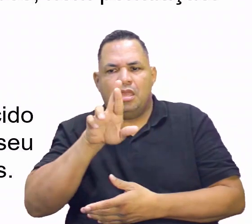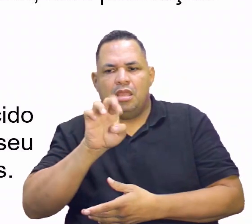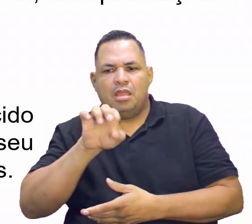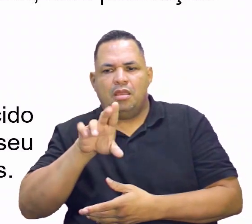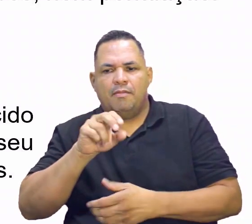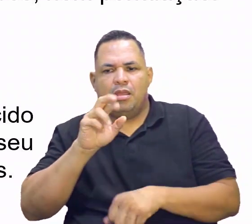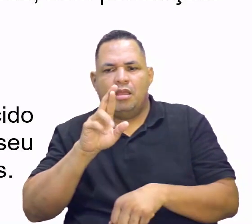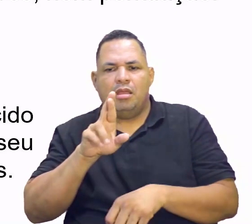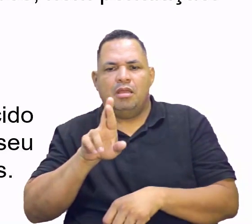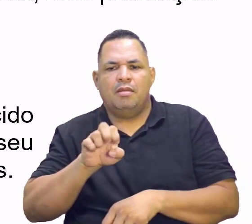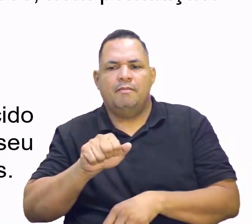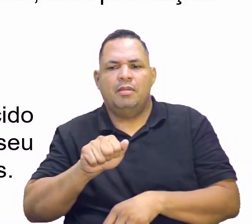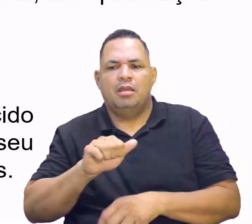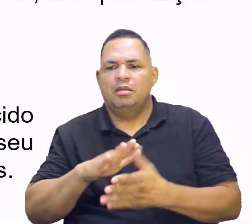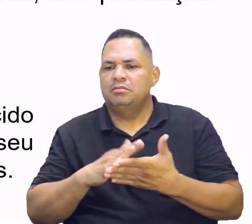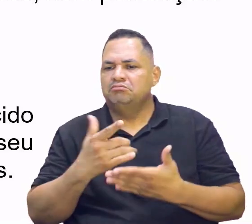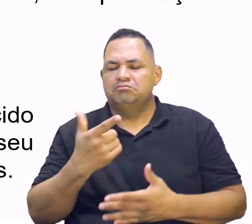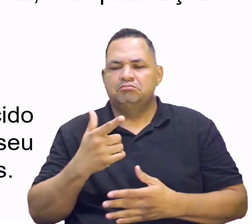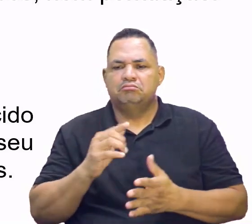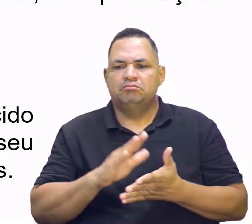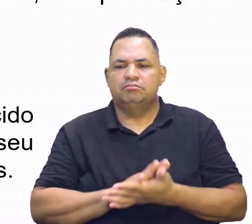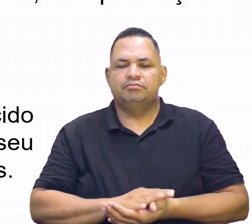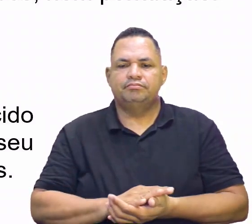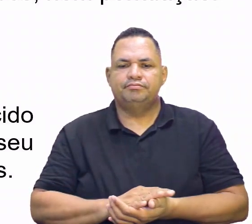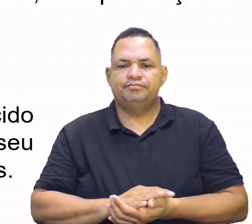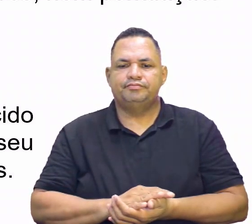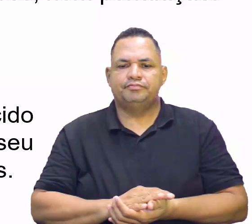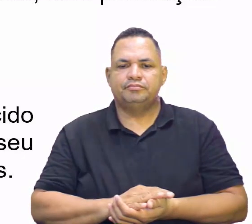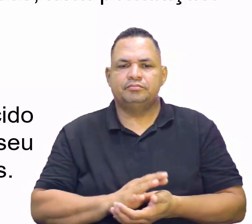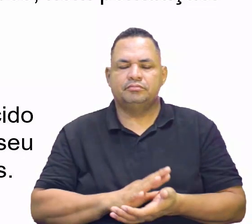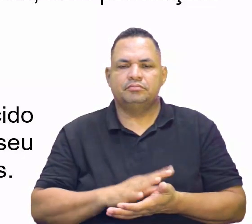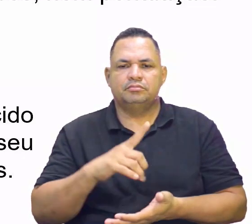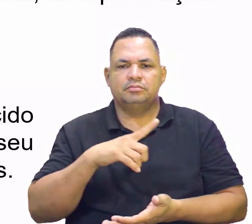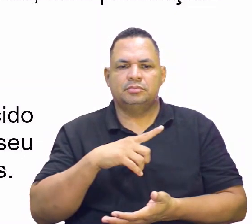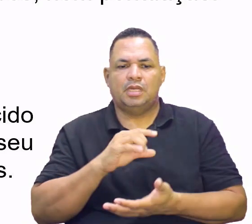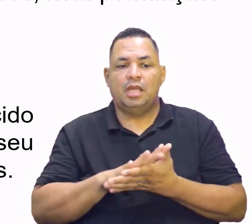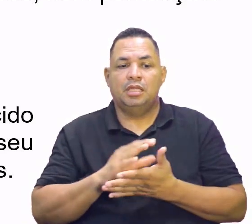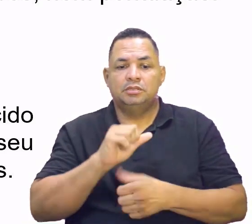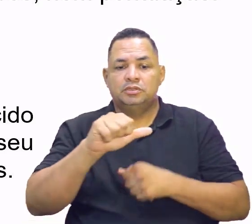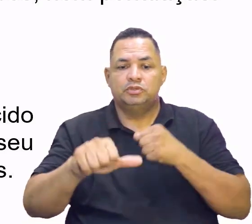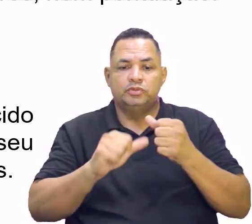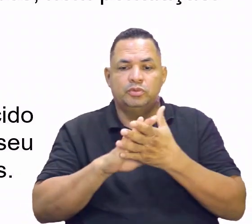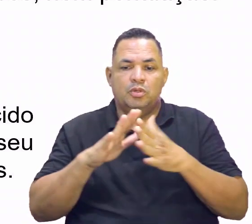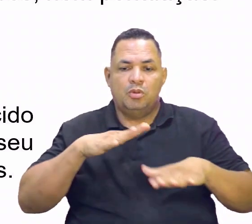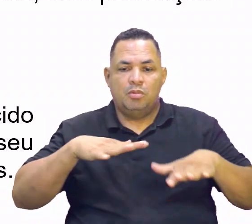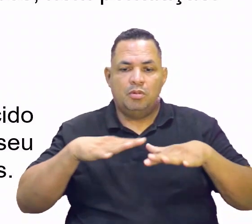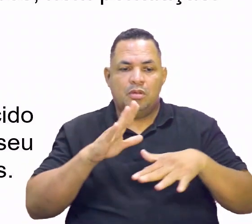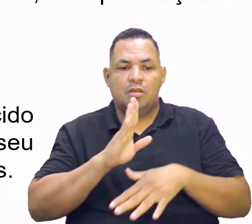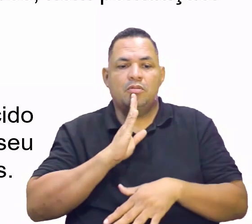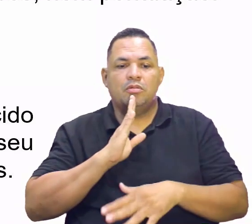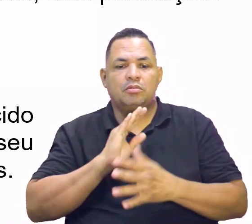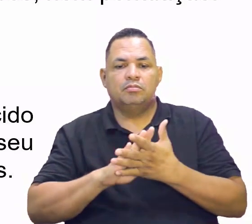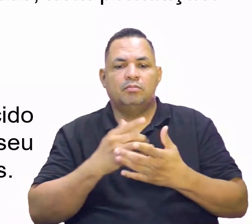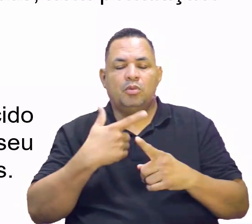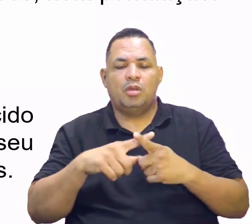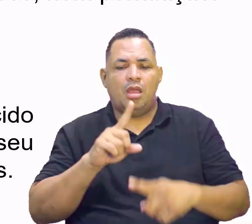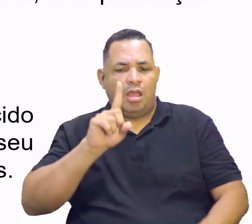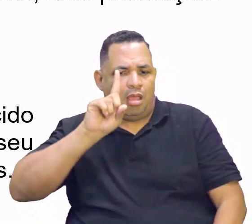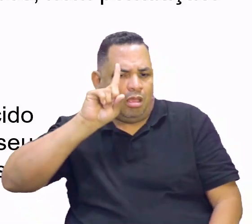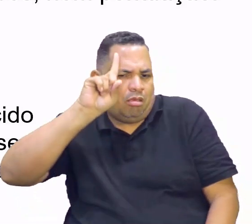Não, isso aí ficou para trás. O futurismo tornou-se um movimento reconhecido por suas ideias e